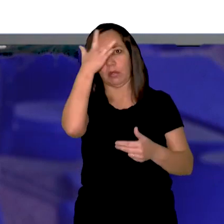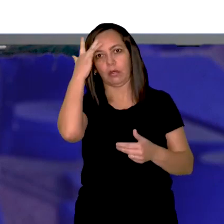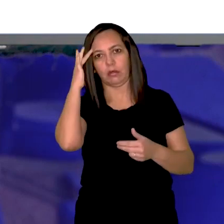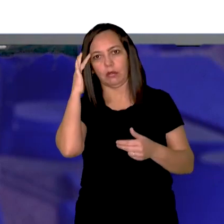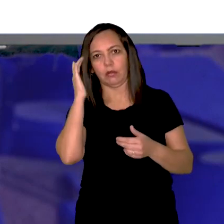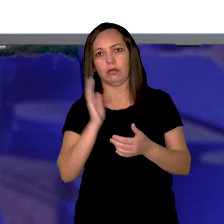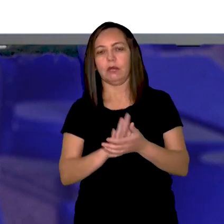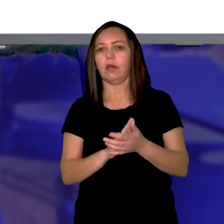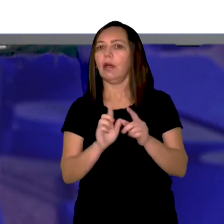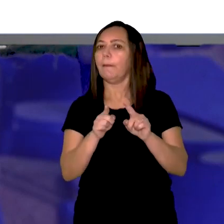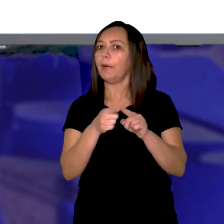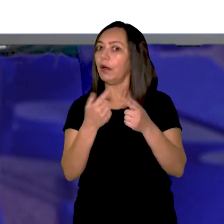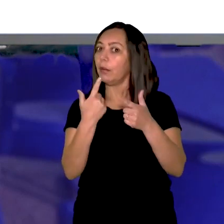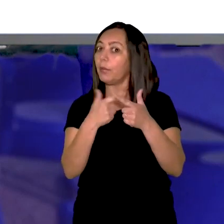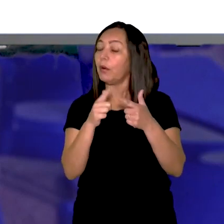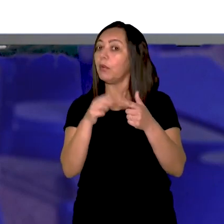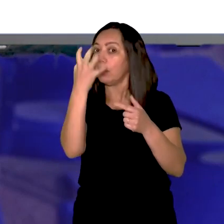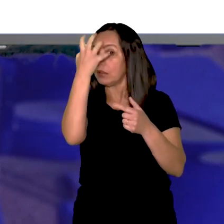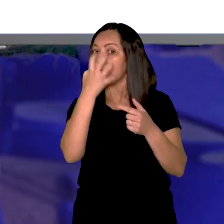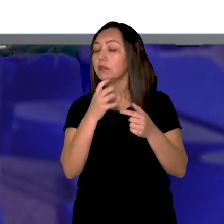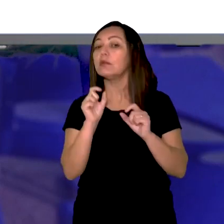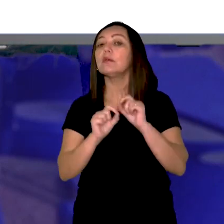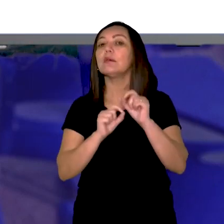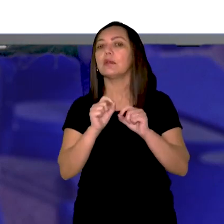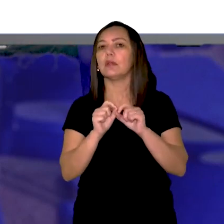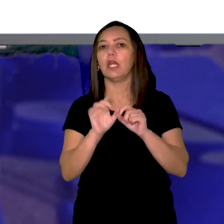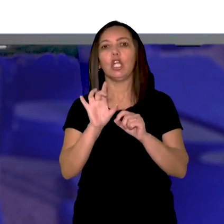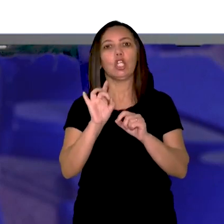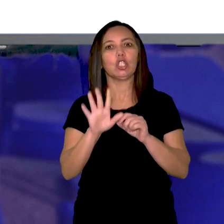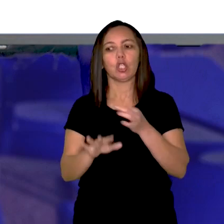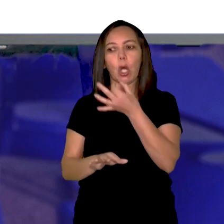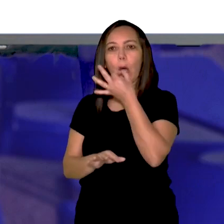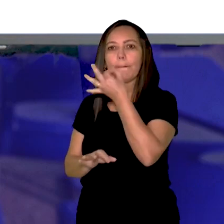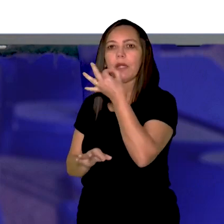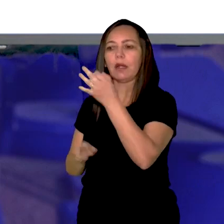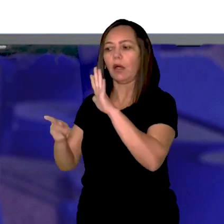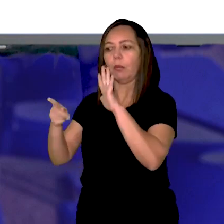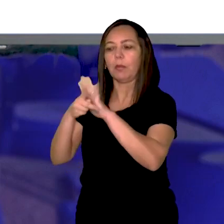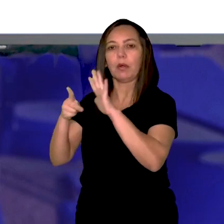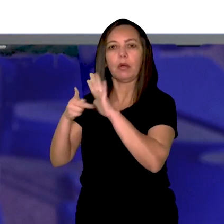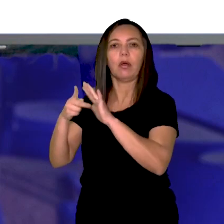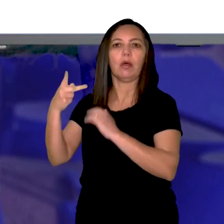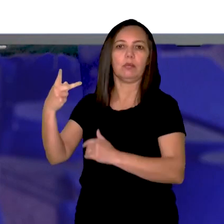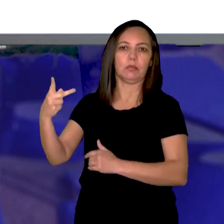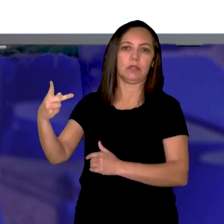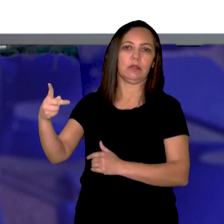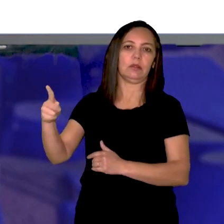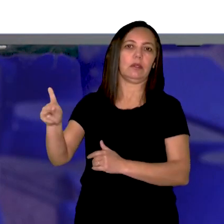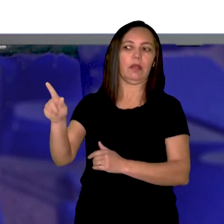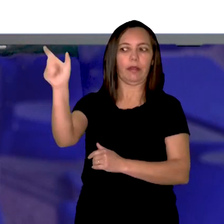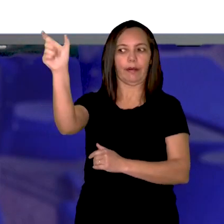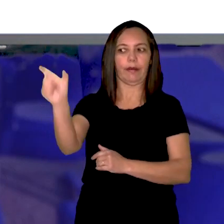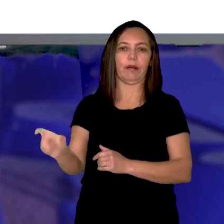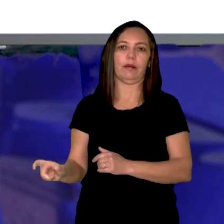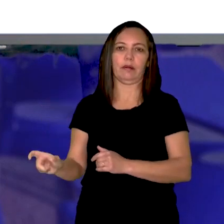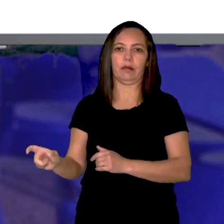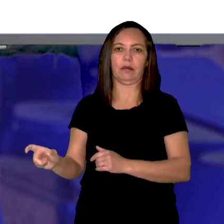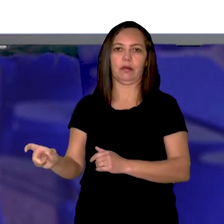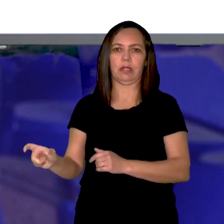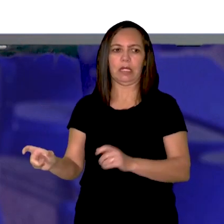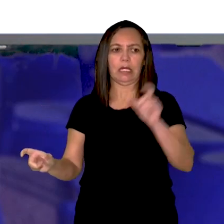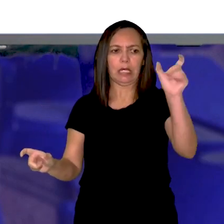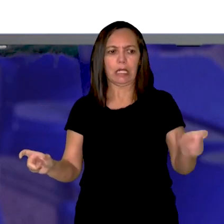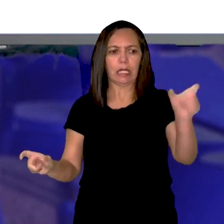que tem um grande problema. Isso é apenas uma percepção subjetiva, ou seja, do próprio sujeito. Isso não tem